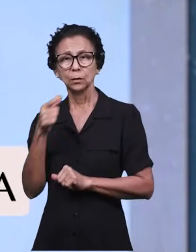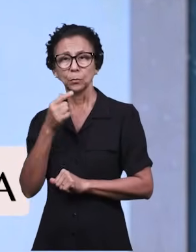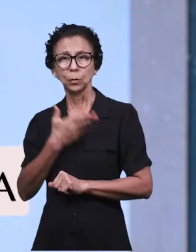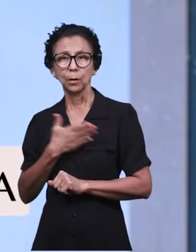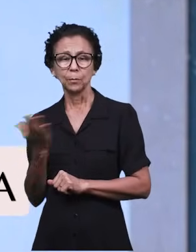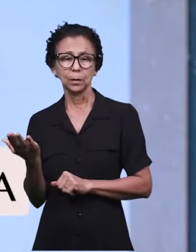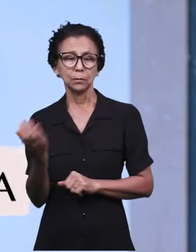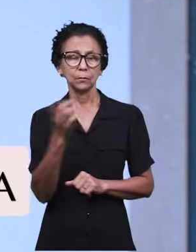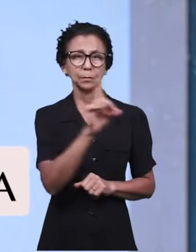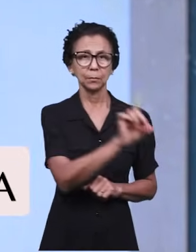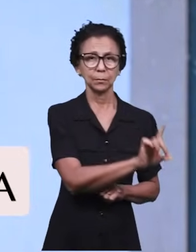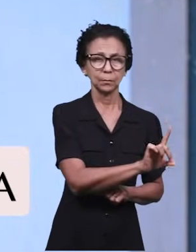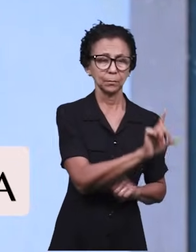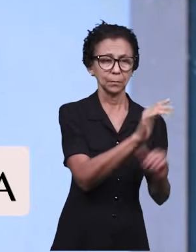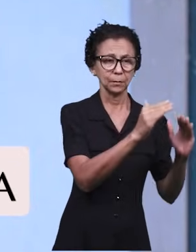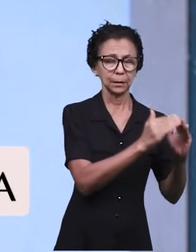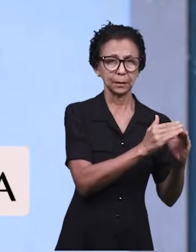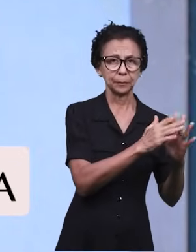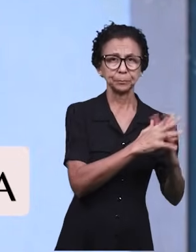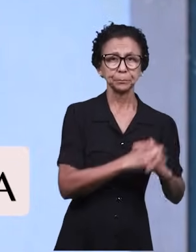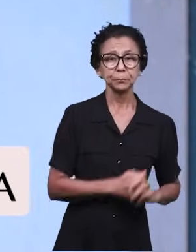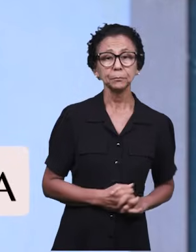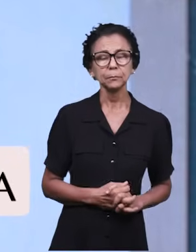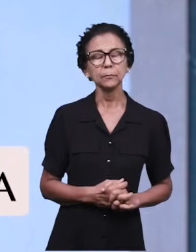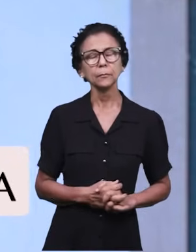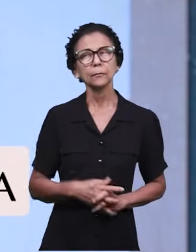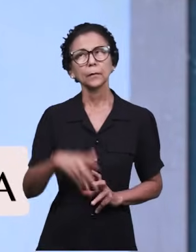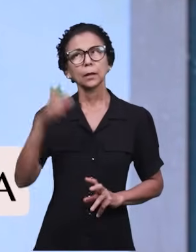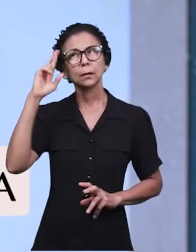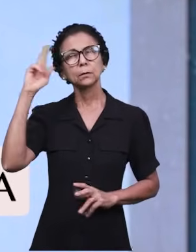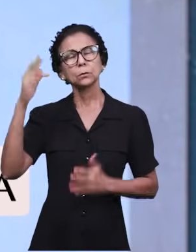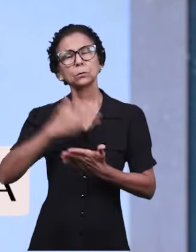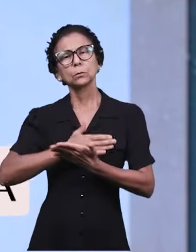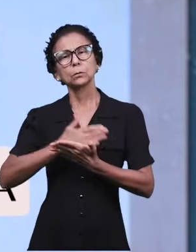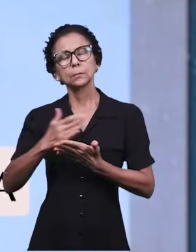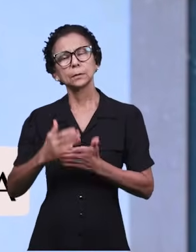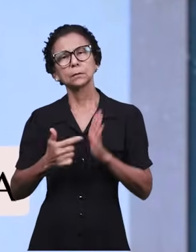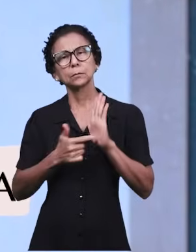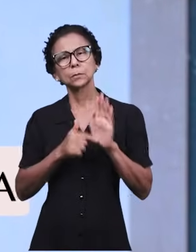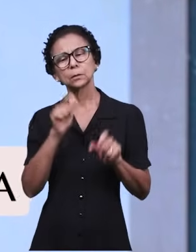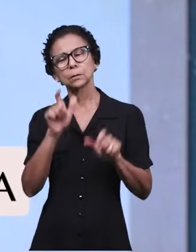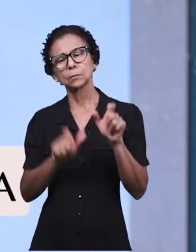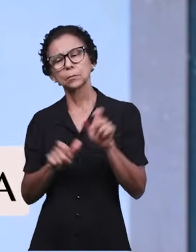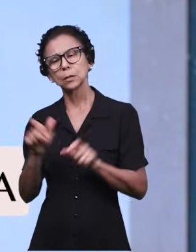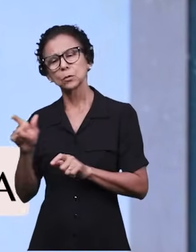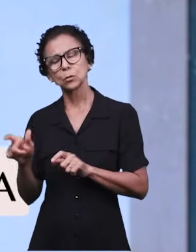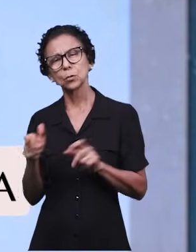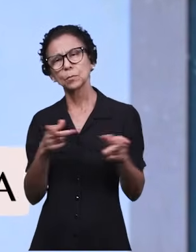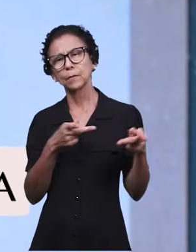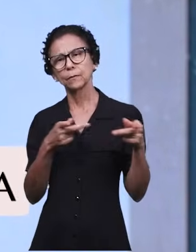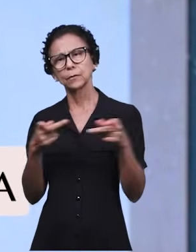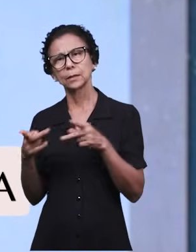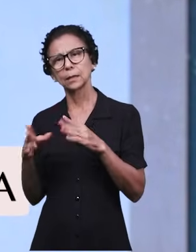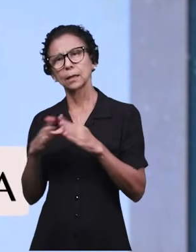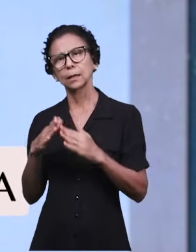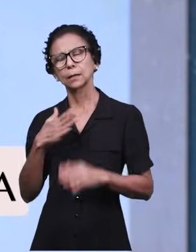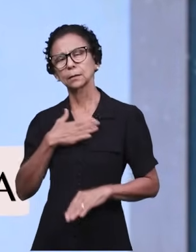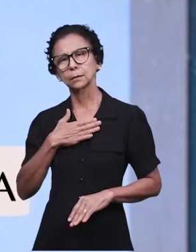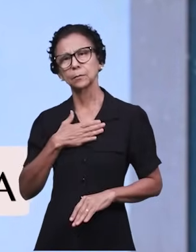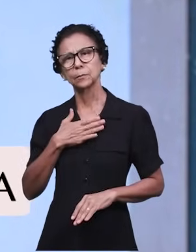casa. E alguns pertenciam a uma determinada denominação muito conhecida aqui no Brasil,